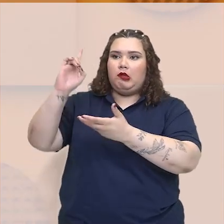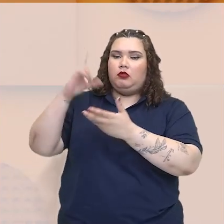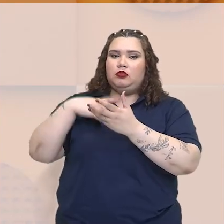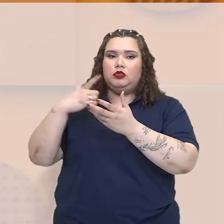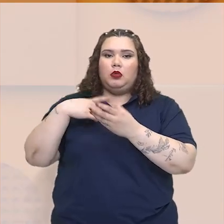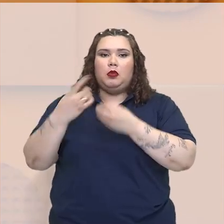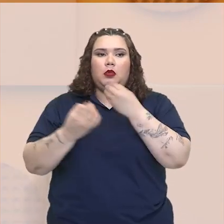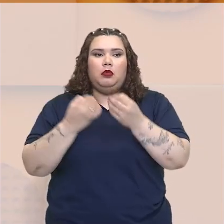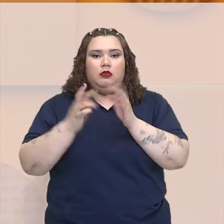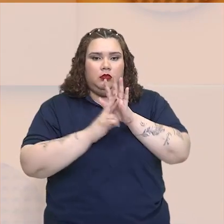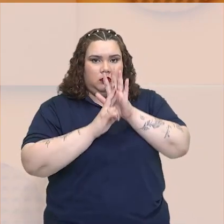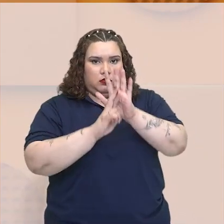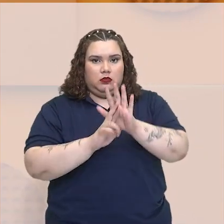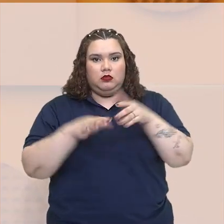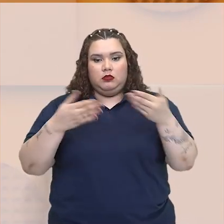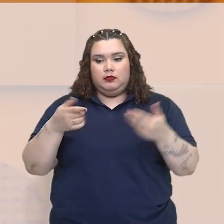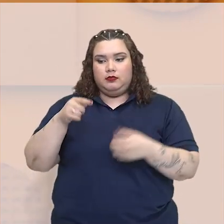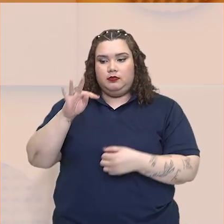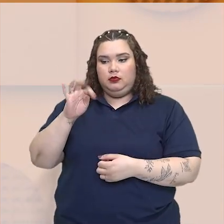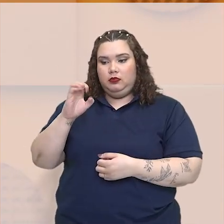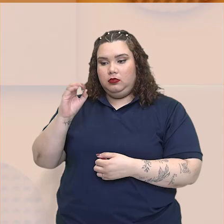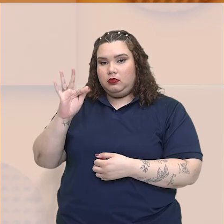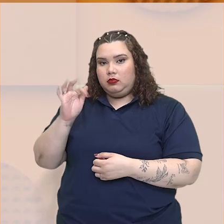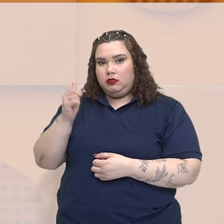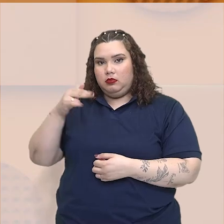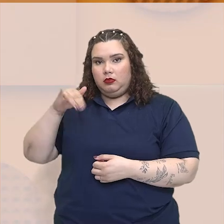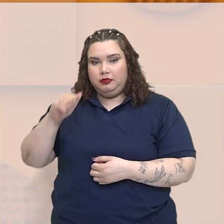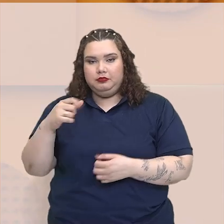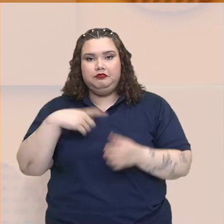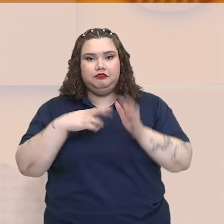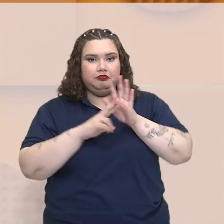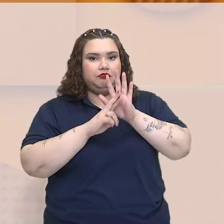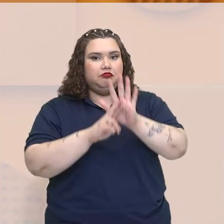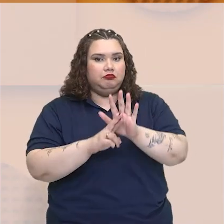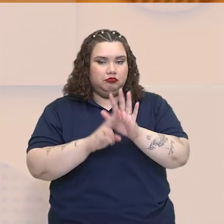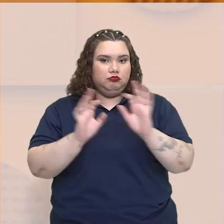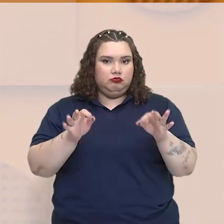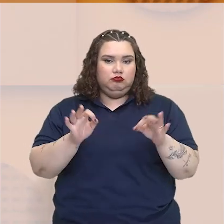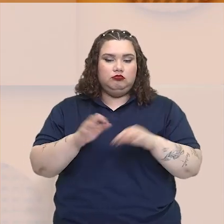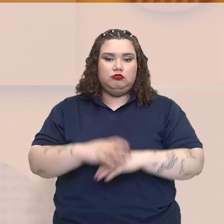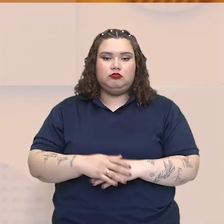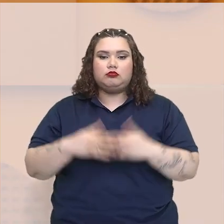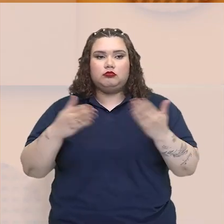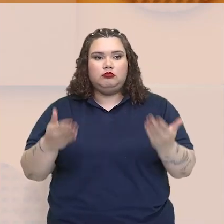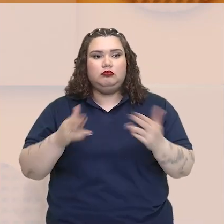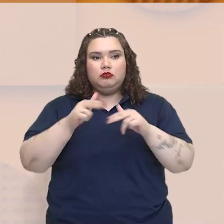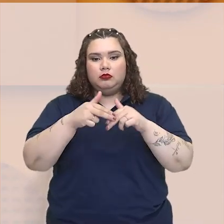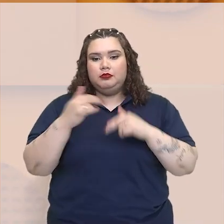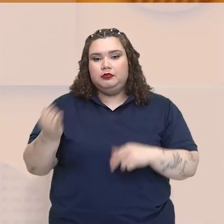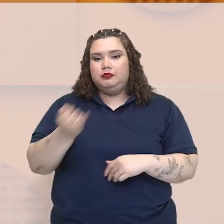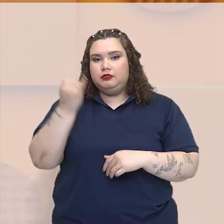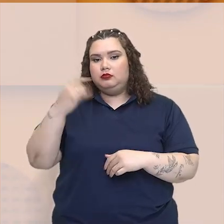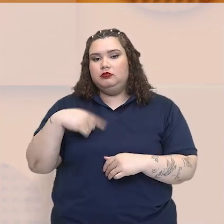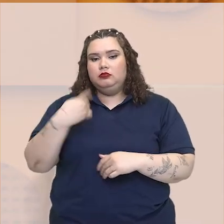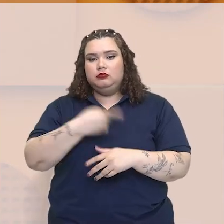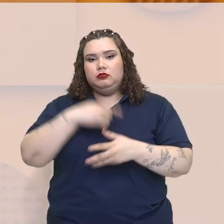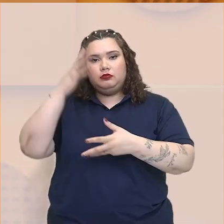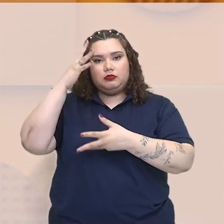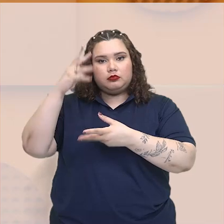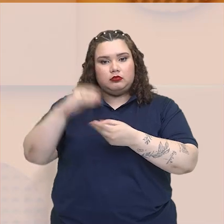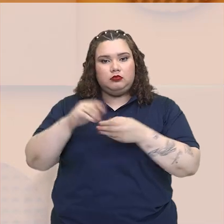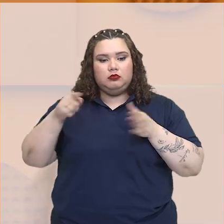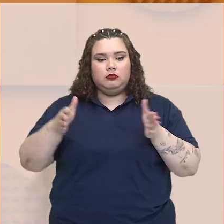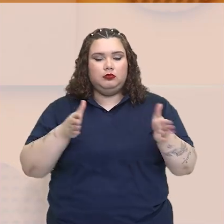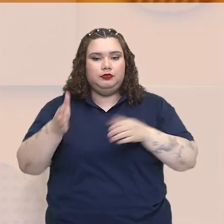né? Então, a teofania nesse período medieval, ela era muito presente. Por isso, a importância da gente compreender, então, a Idade